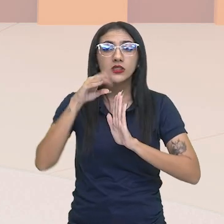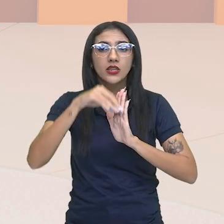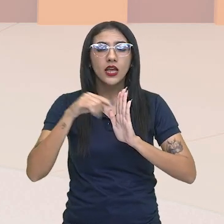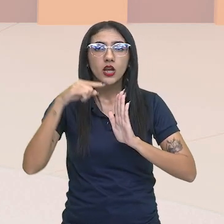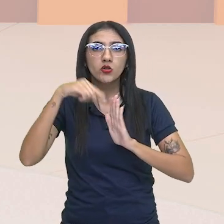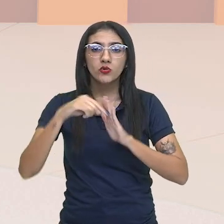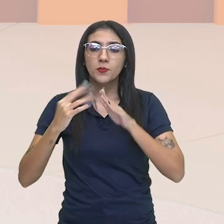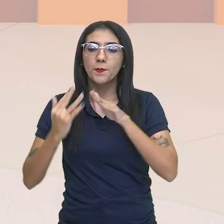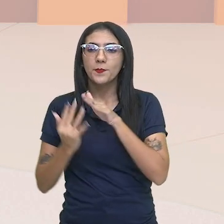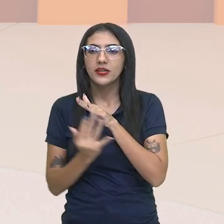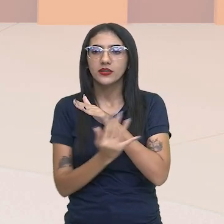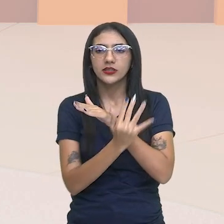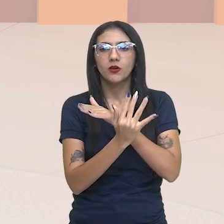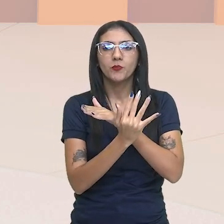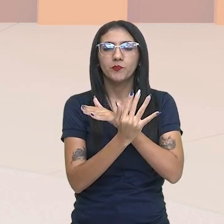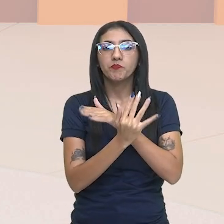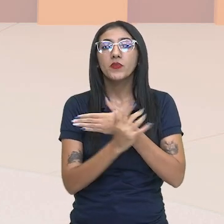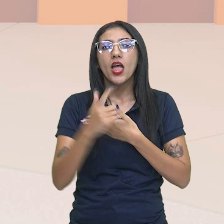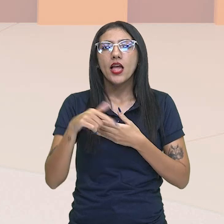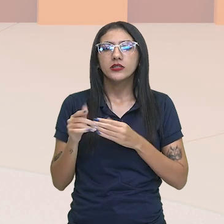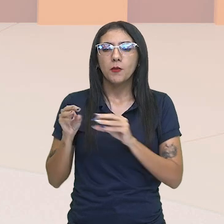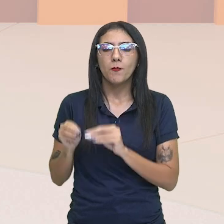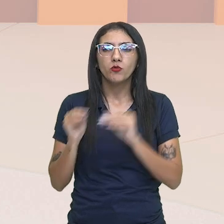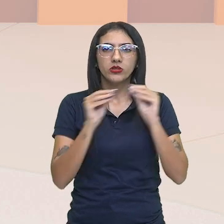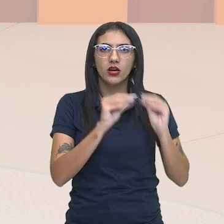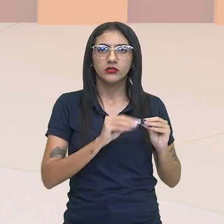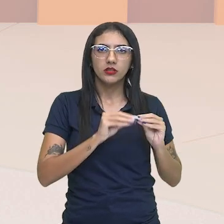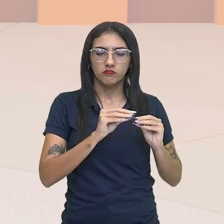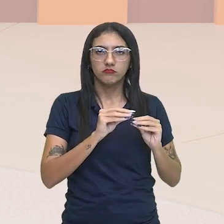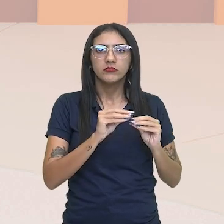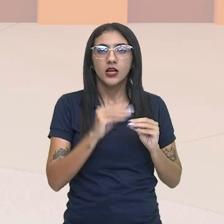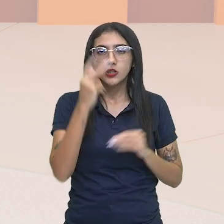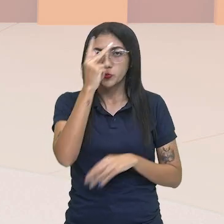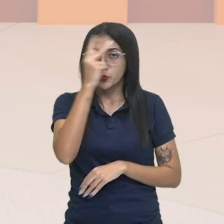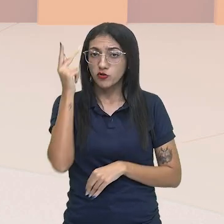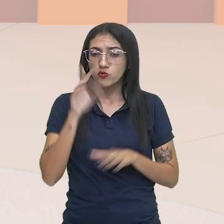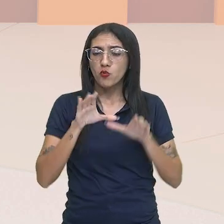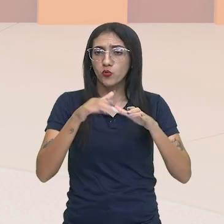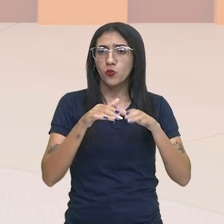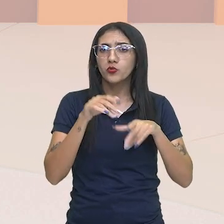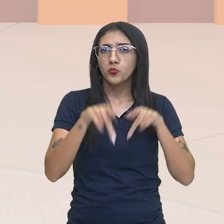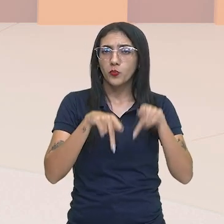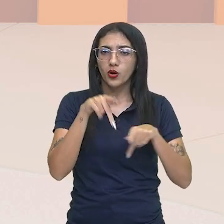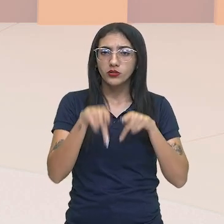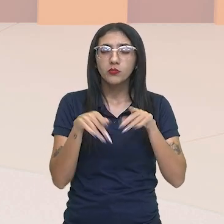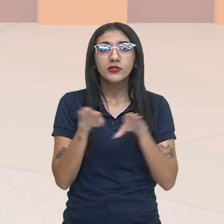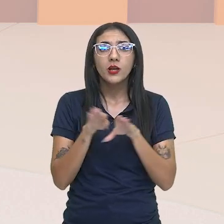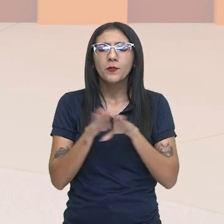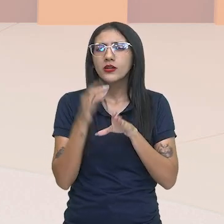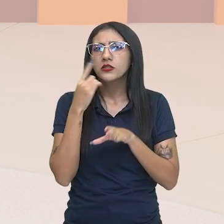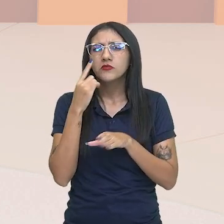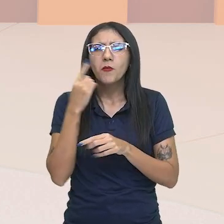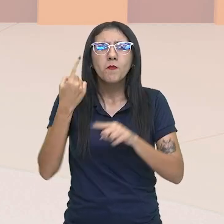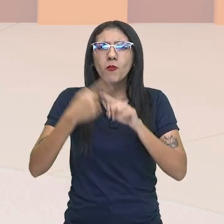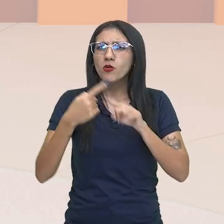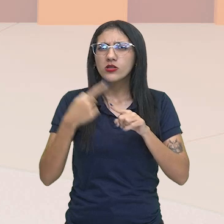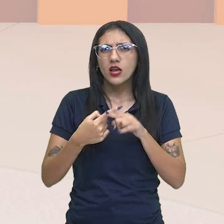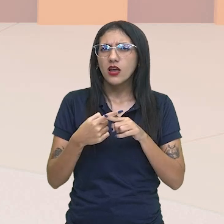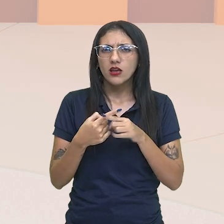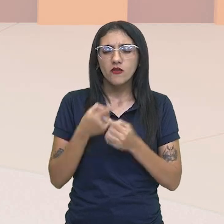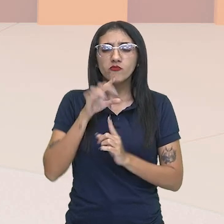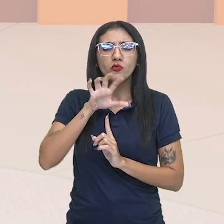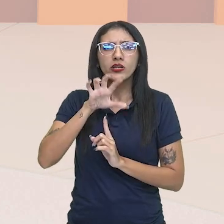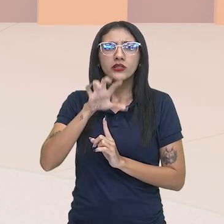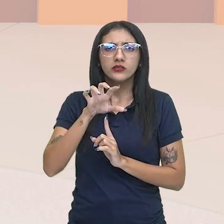de migração essa movimentação aí das pessoas e também observar quais são esses fatores, que levam